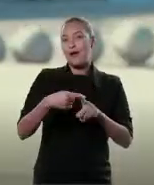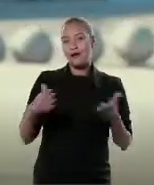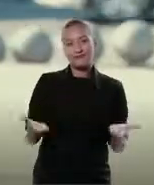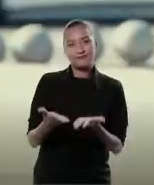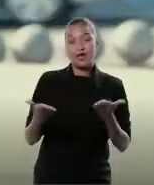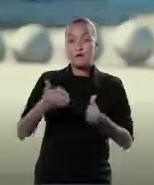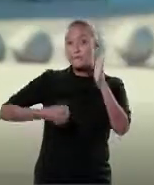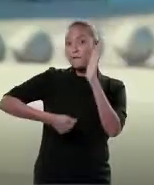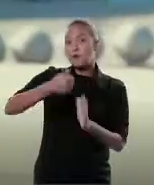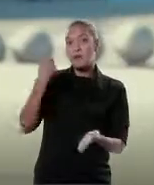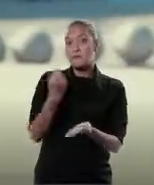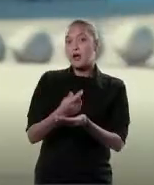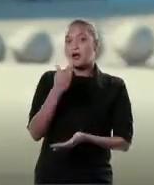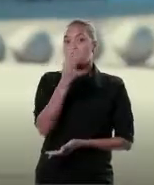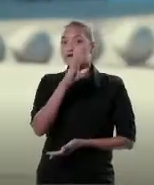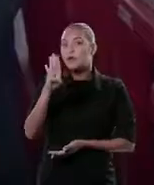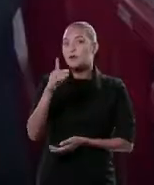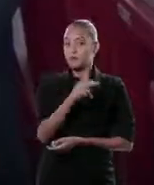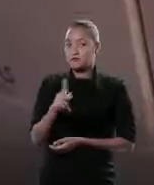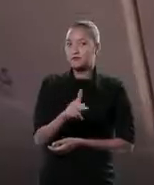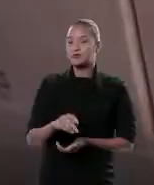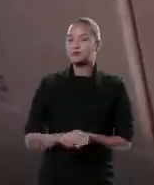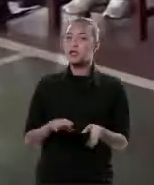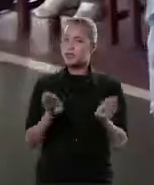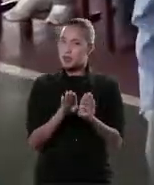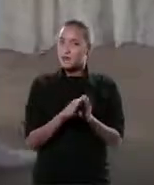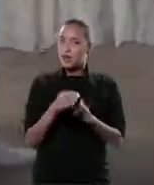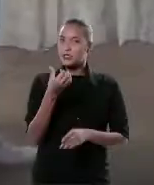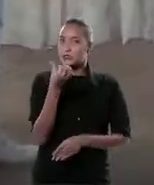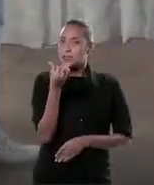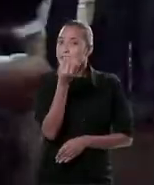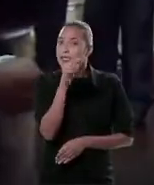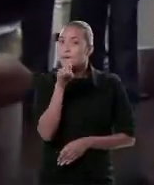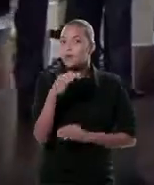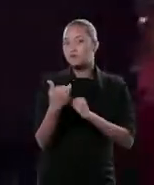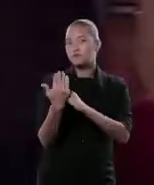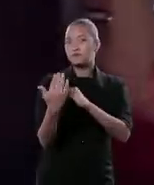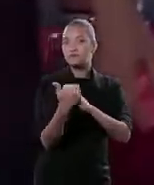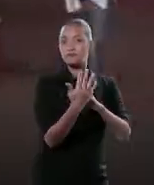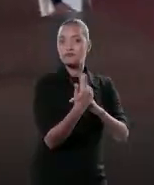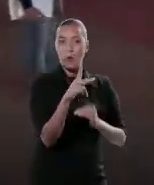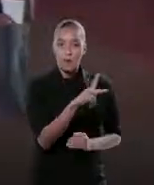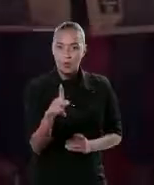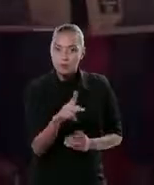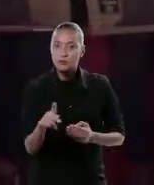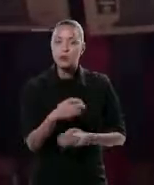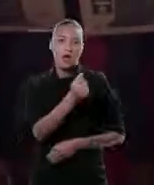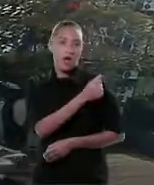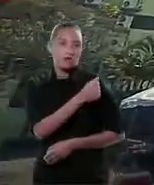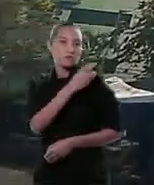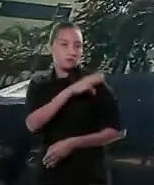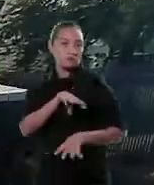ele também foi o primeiro a pagar o Fundeb para os professores. Omar também entregou mais de 60 mil notebooks para professores e